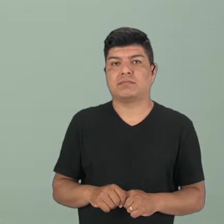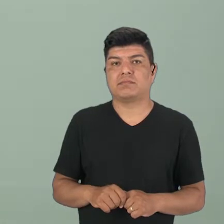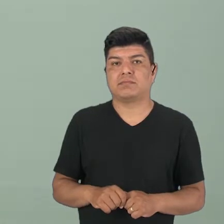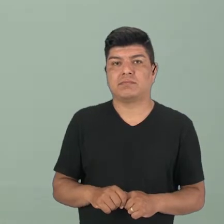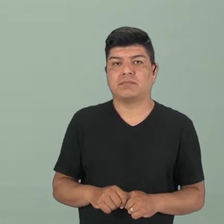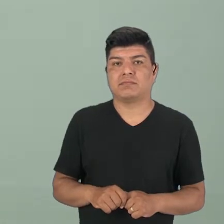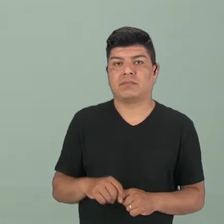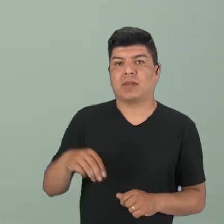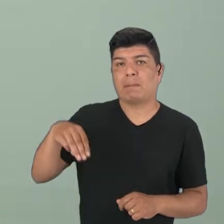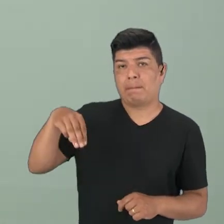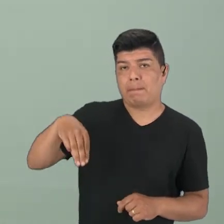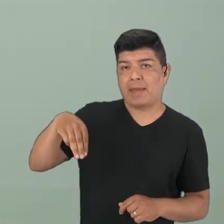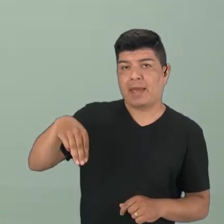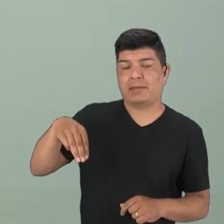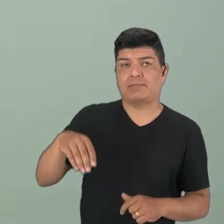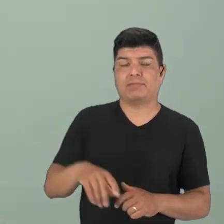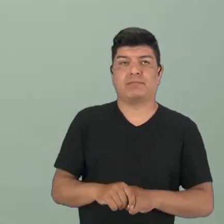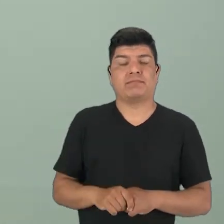e metro.